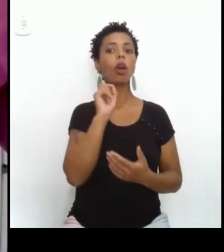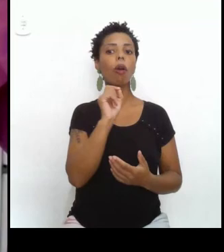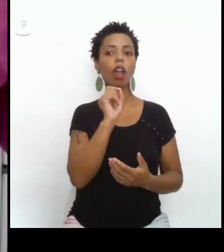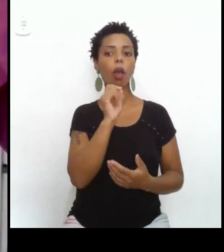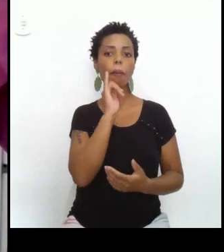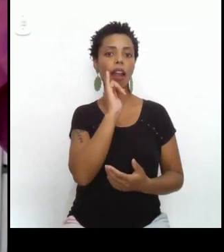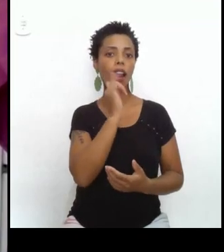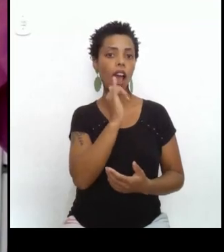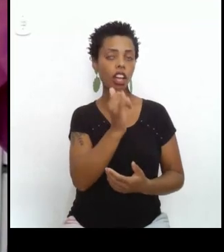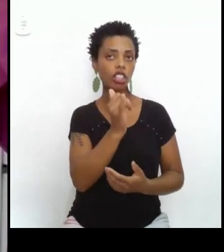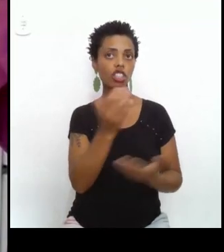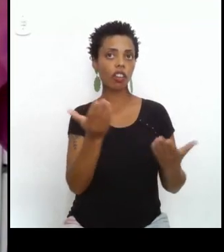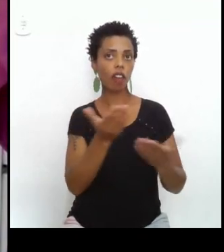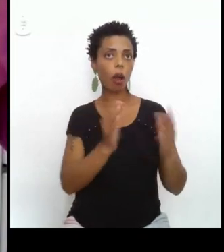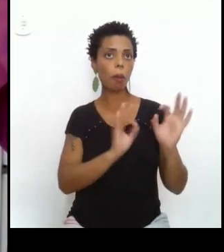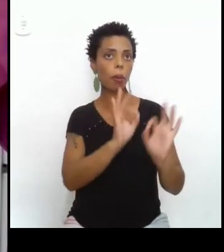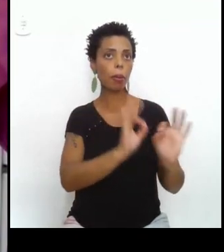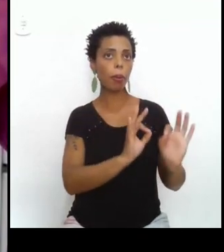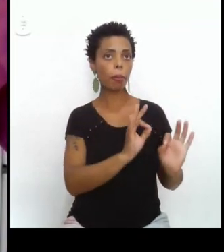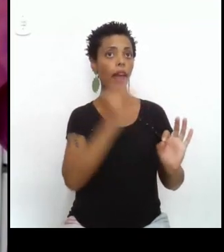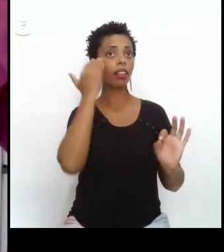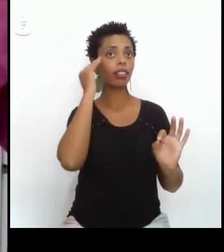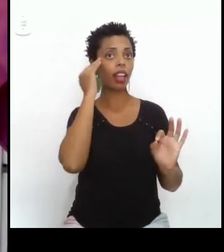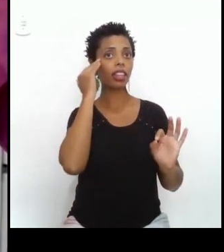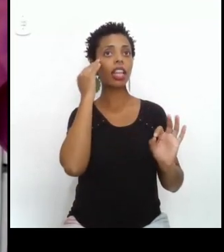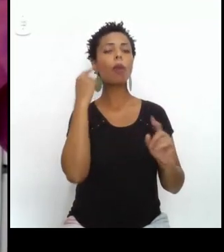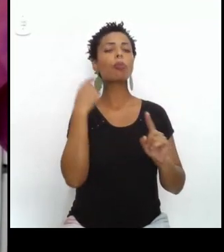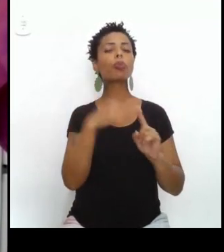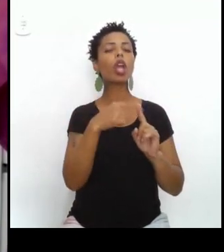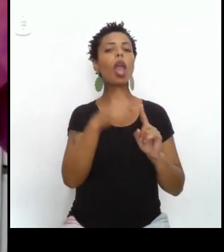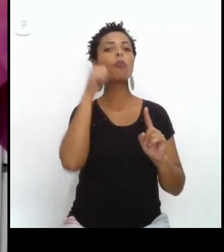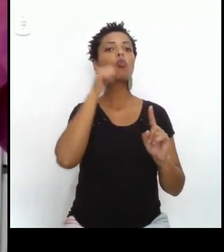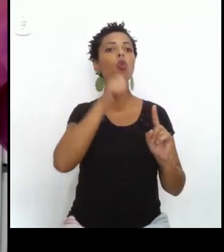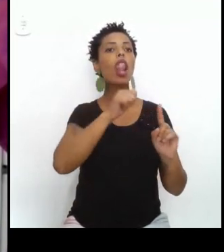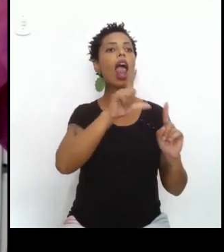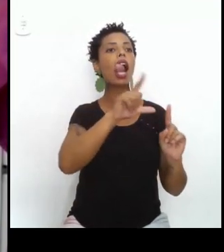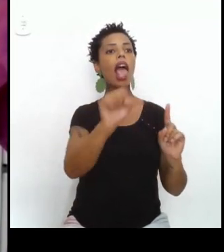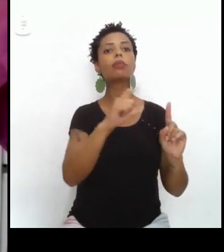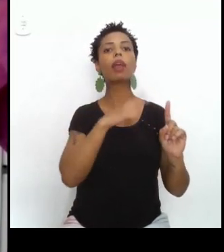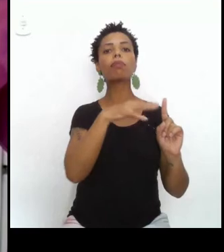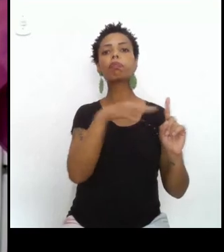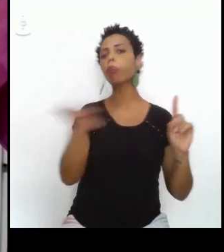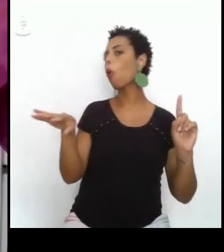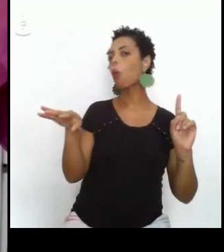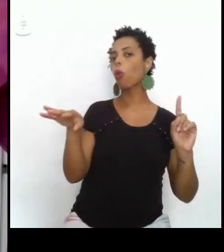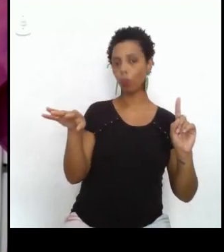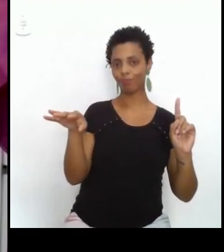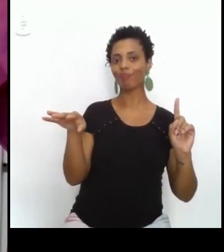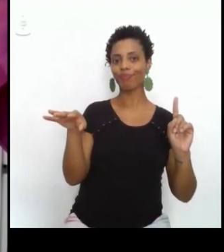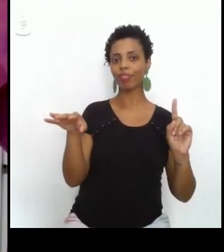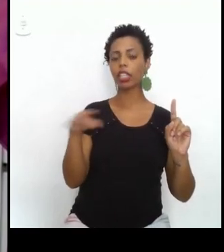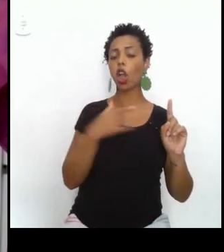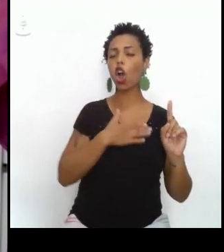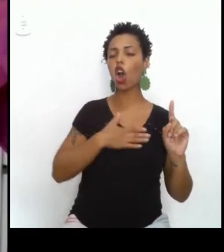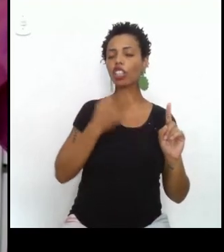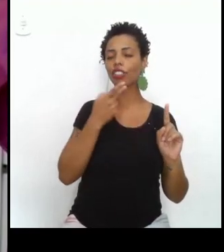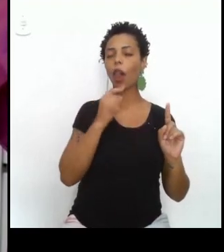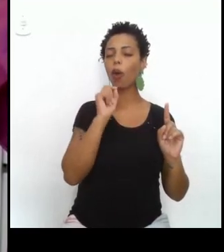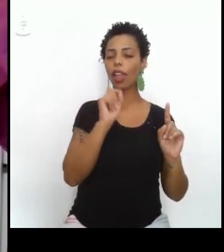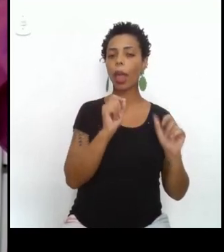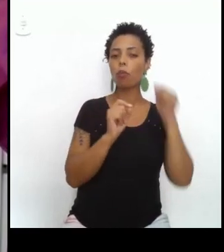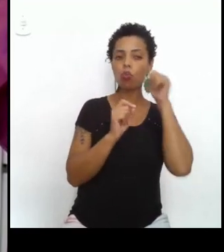entender a invisibilidade das mulheres lésbicas Eu gosto muito de dizer que o amor entre mulheres é um ato revolucionário